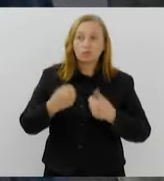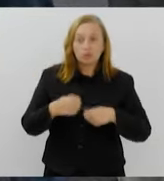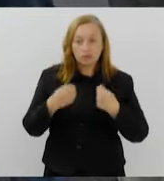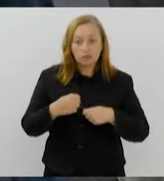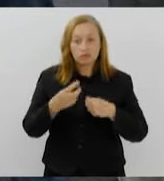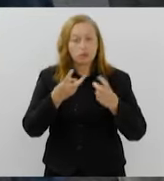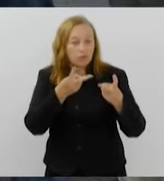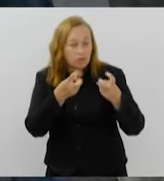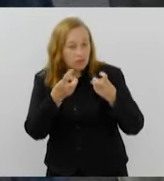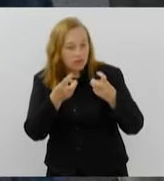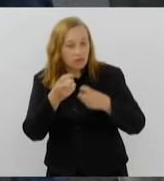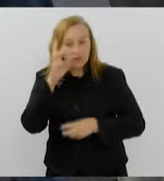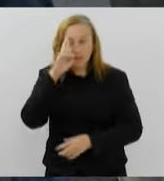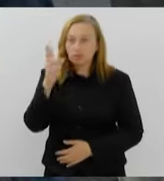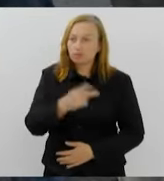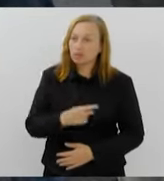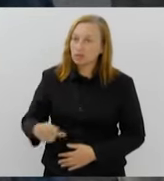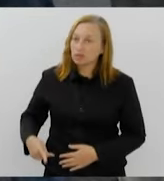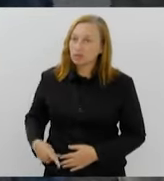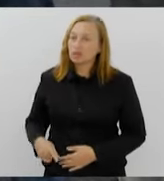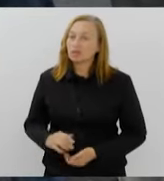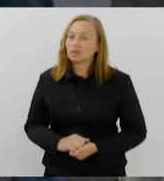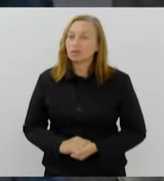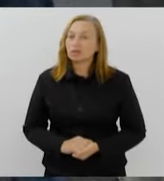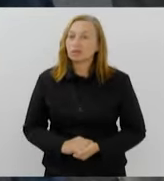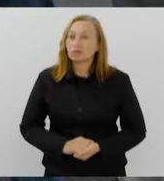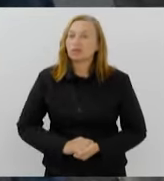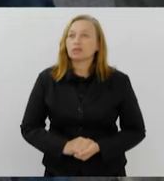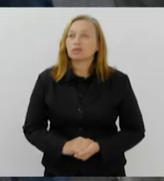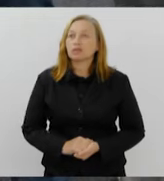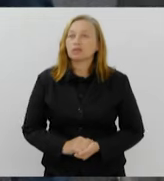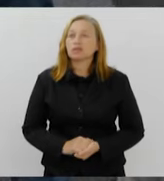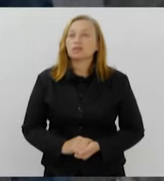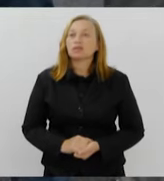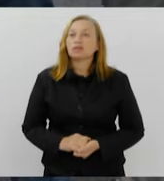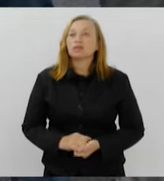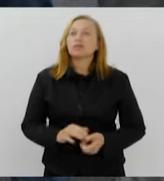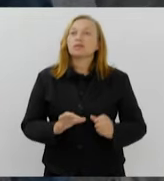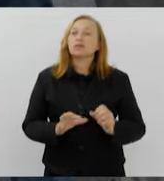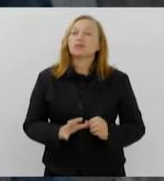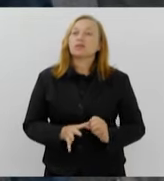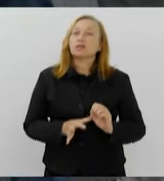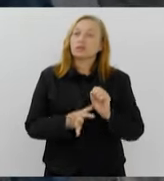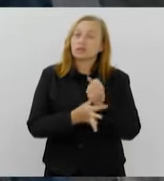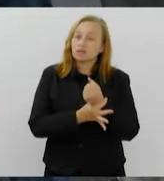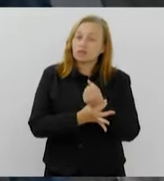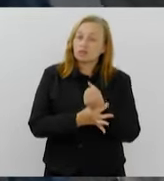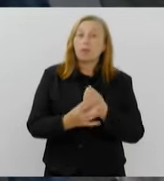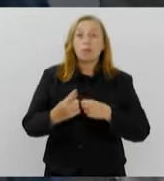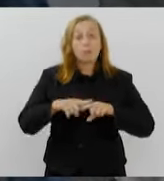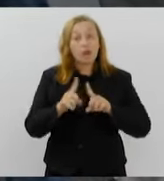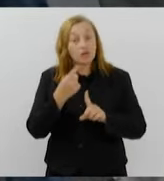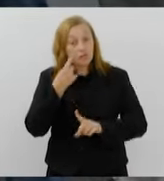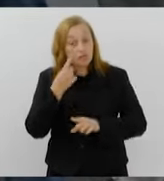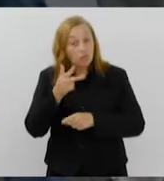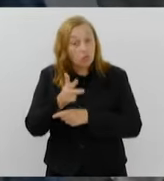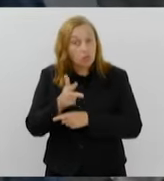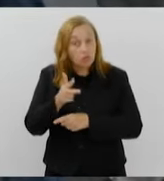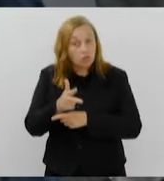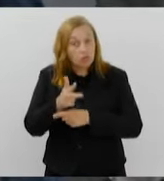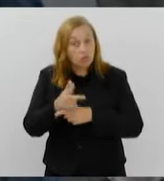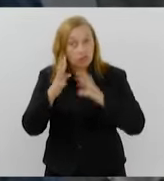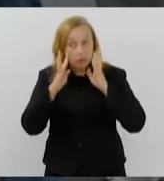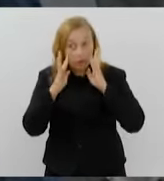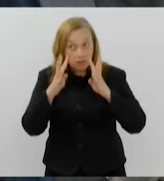verificadas senhor presidente pelas forças de segurança mas nós vimos o vídeo com